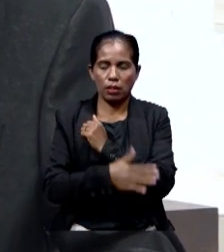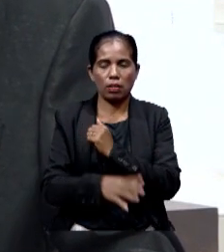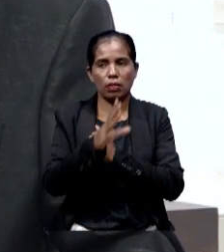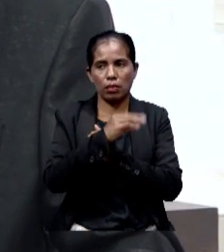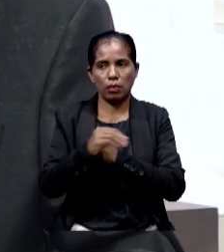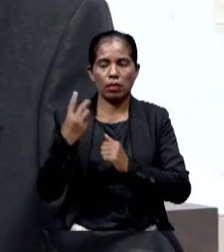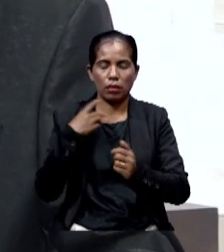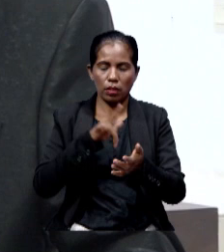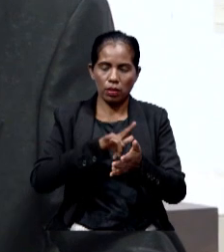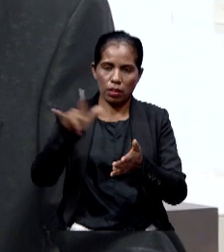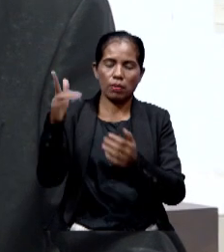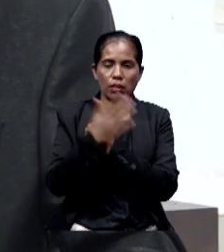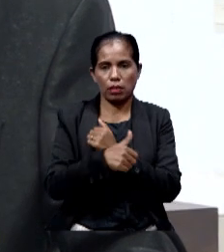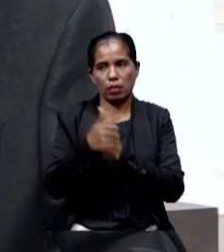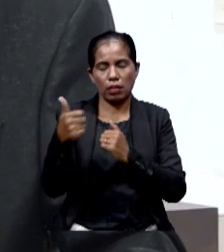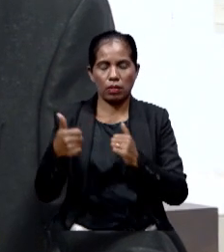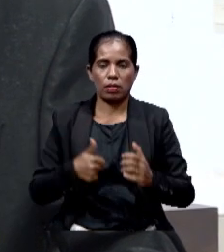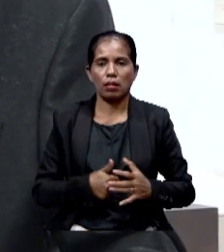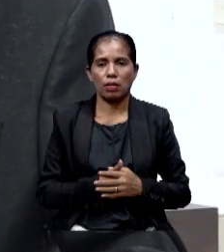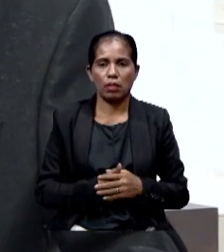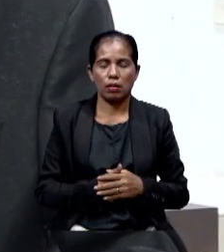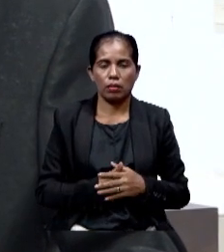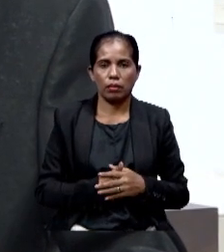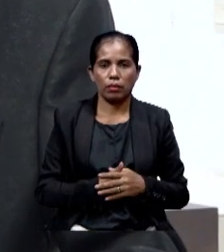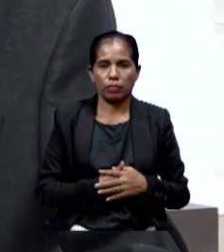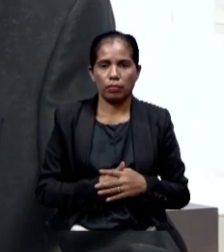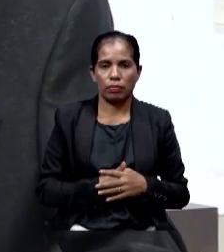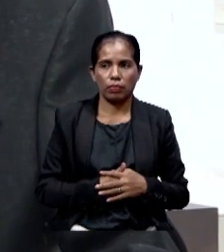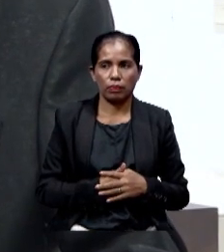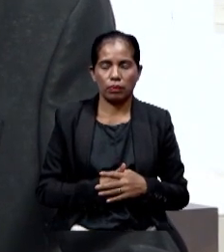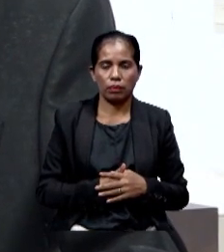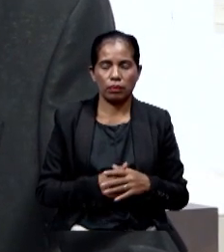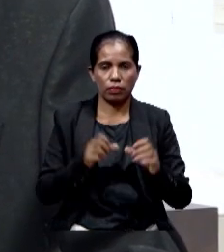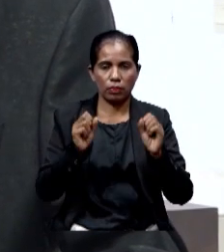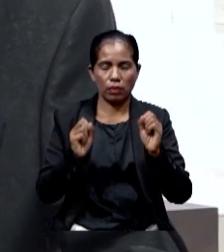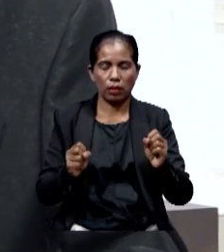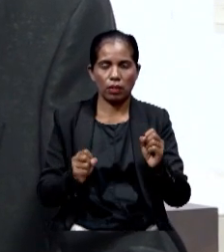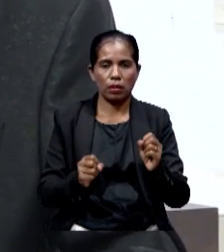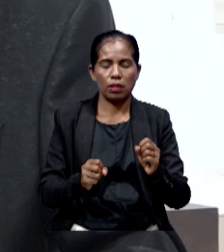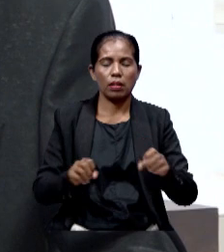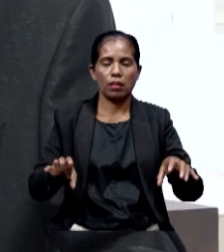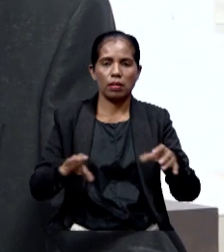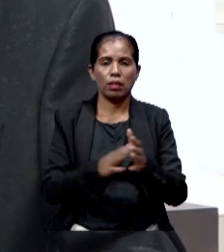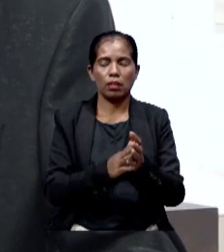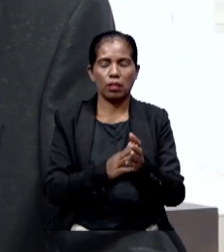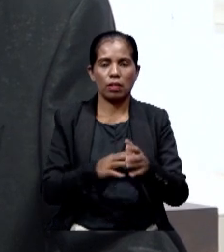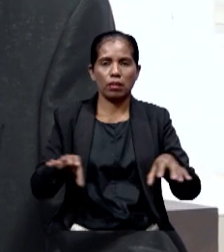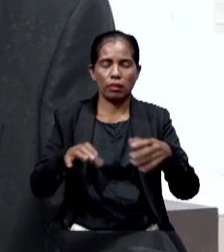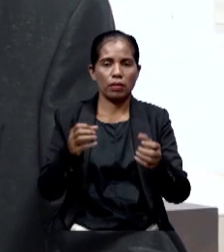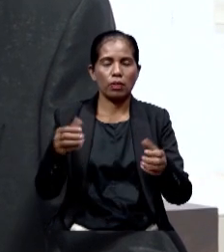dentro do transporte na comunicação.